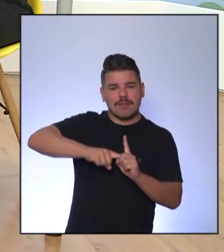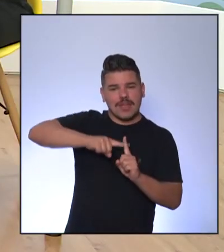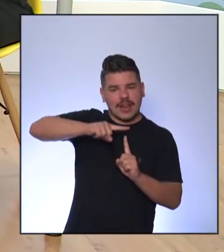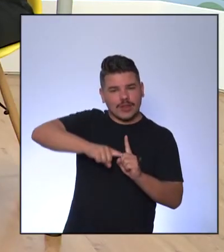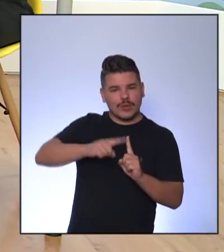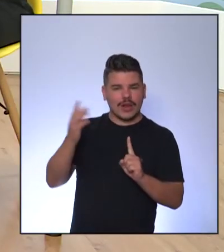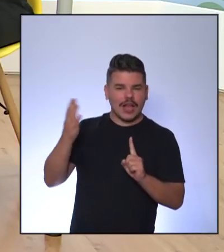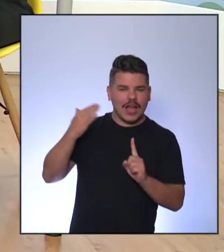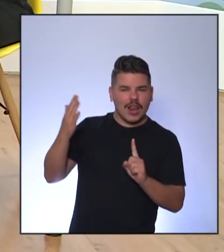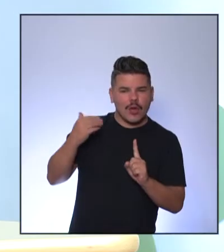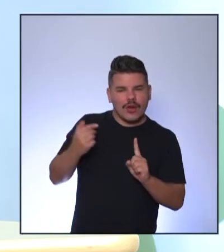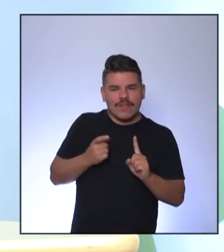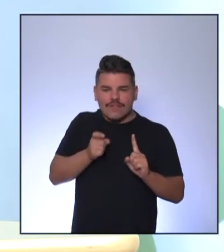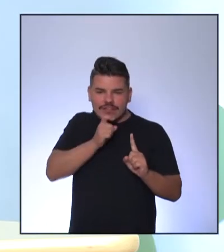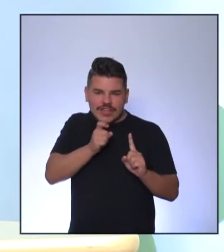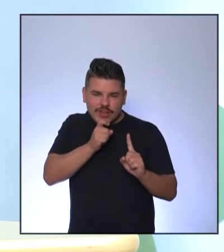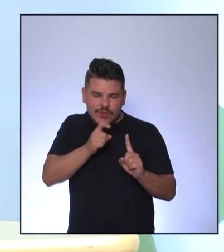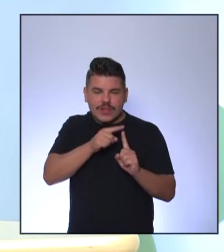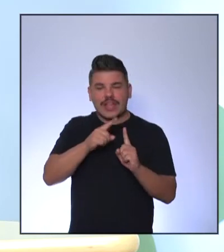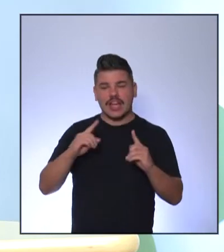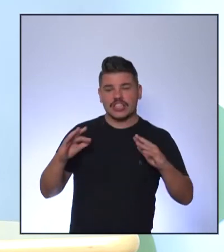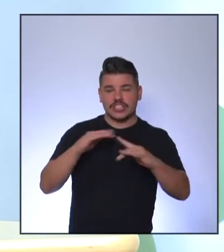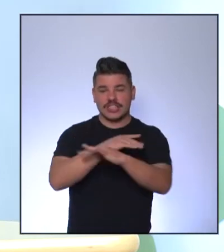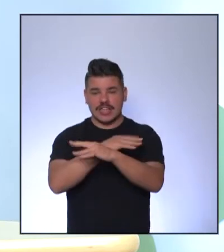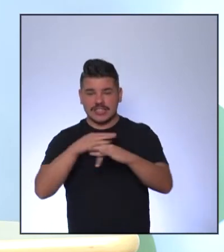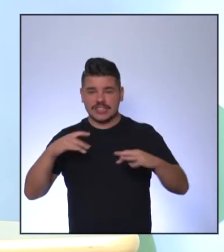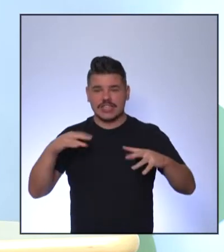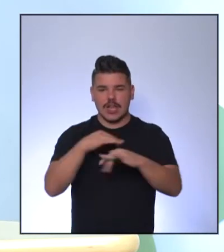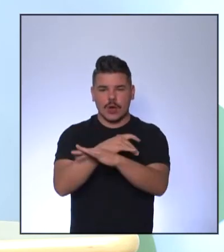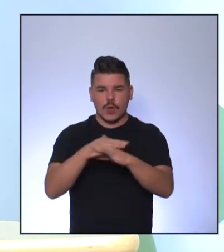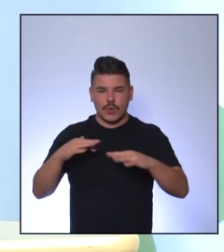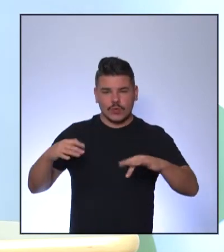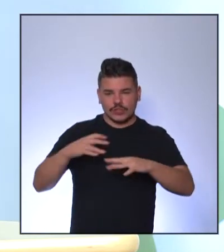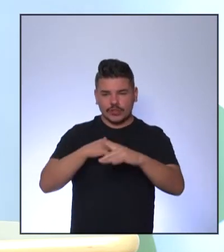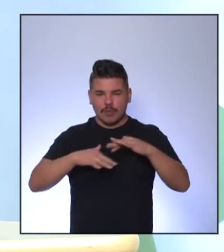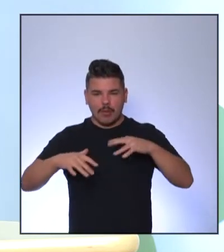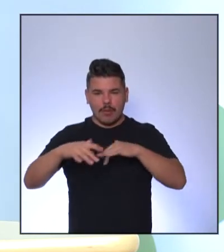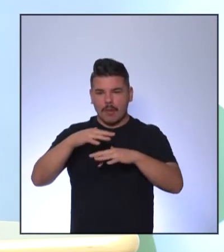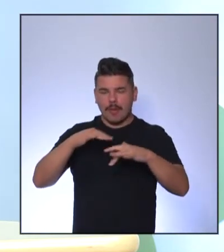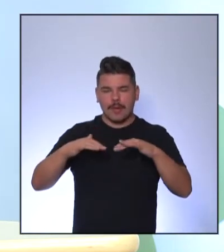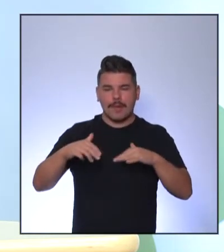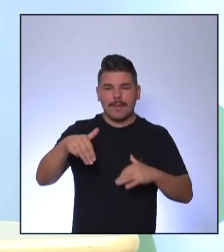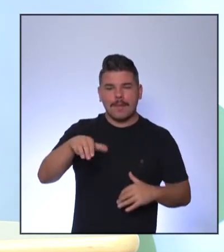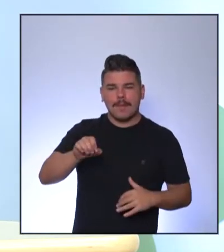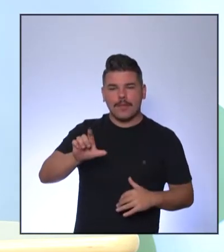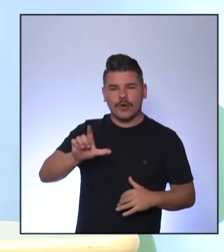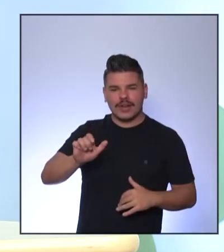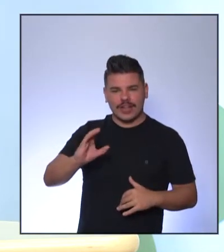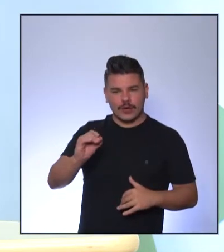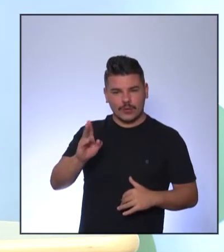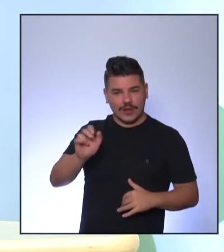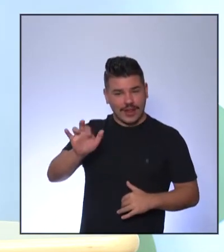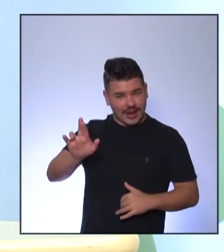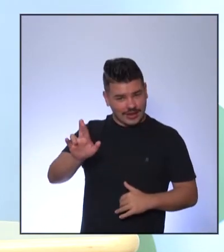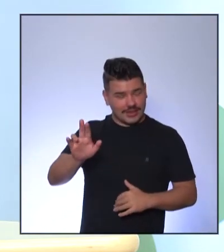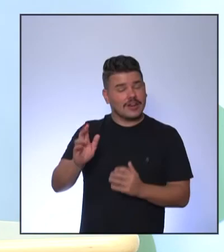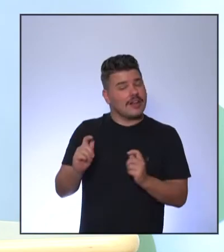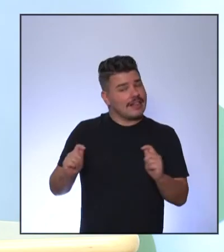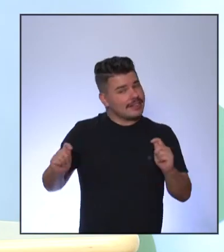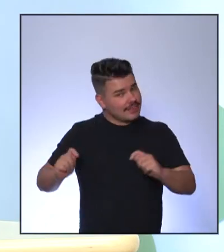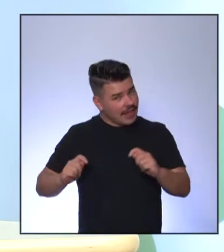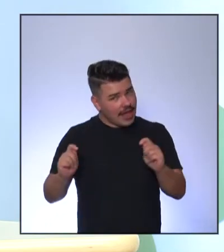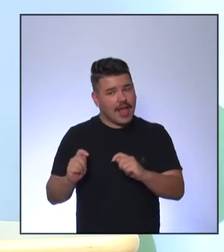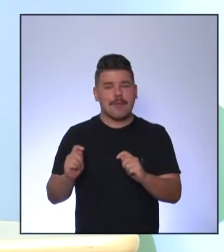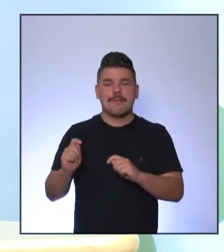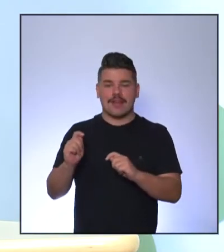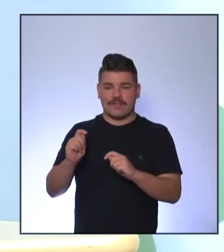favorece a agitação das moléculas. Então, a gente consegue dissolver uma quantidade maior. Então, eu posso fazer um suco em